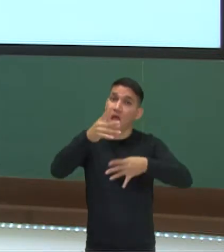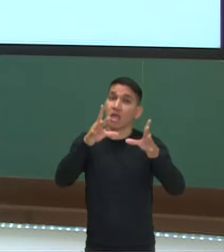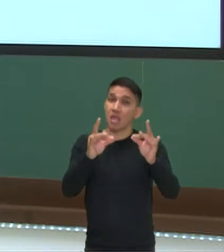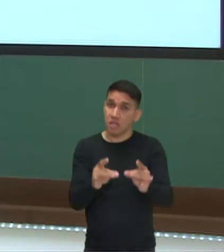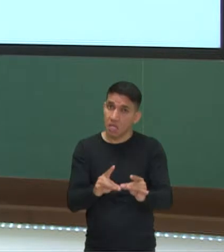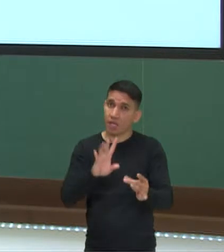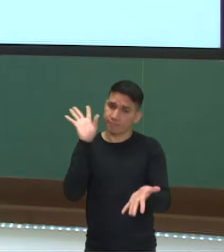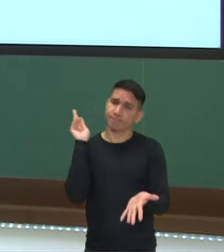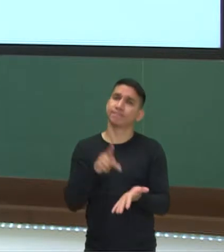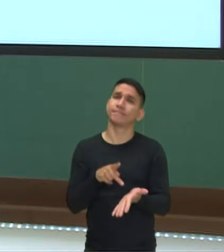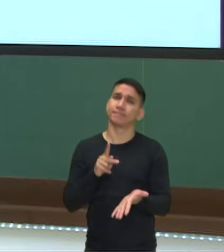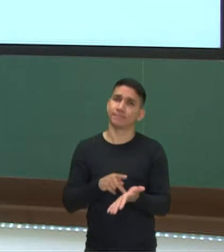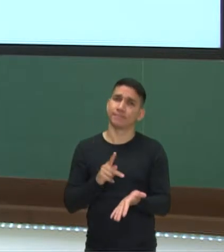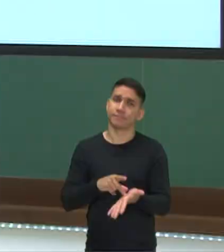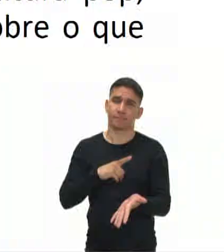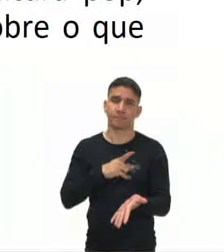verdadeiros.